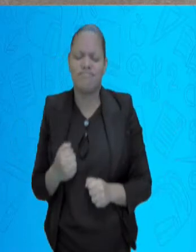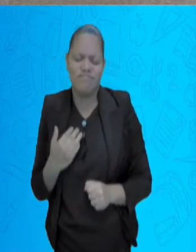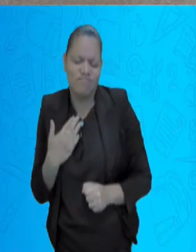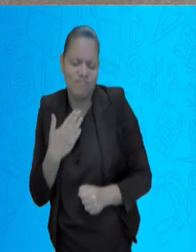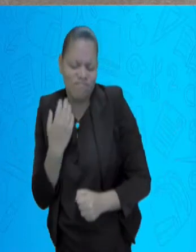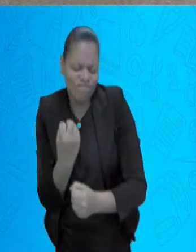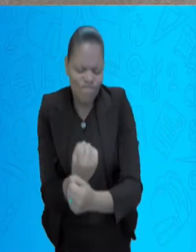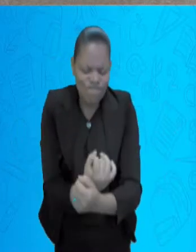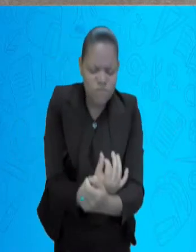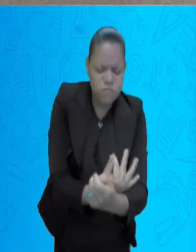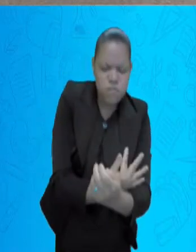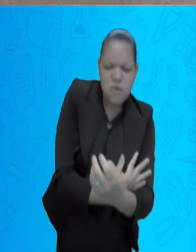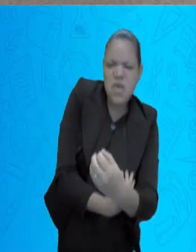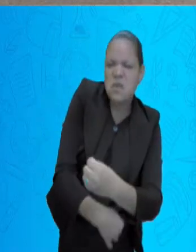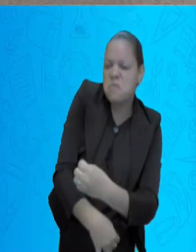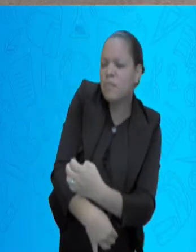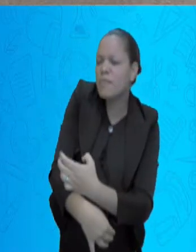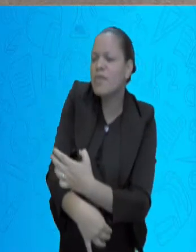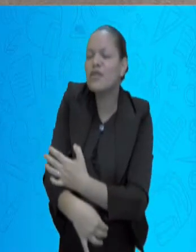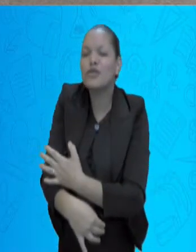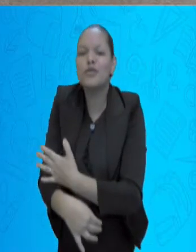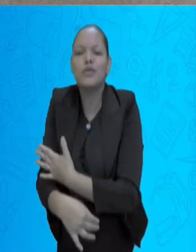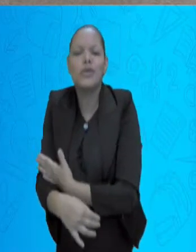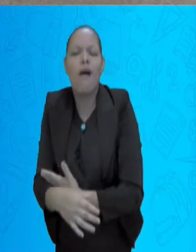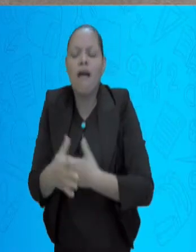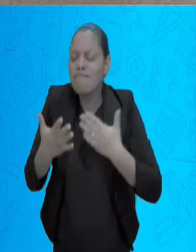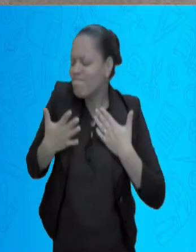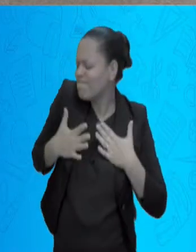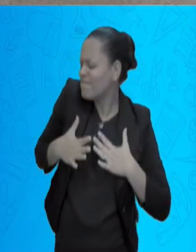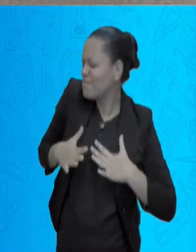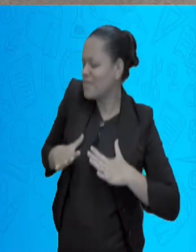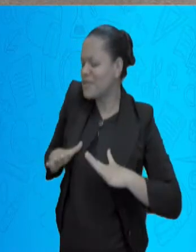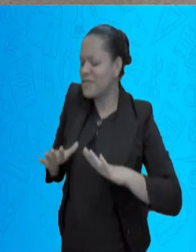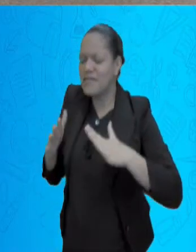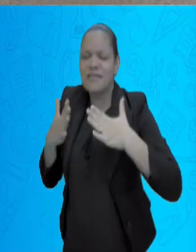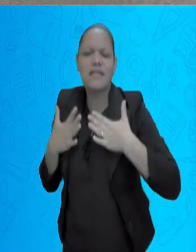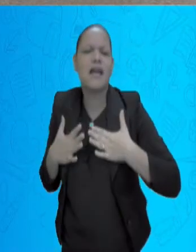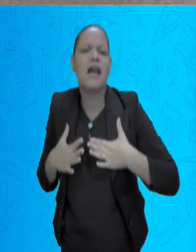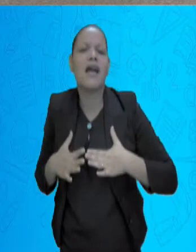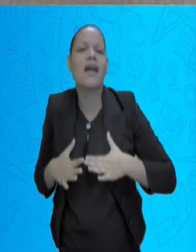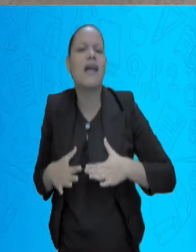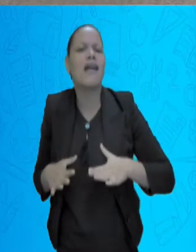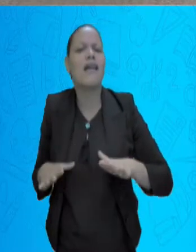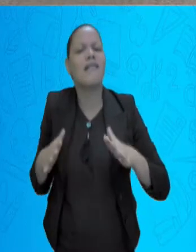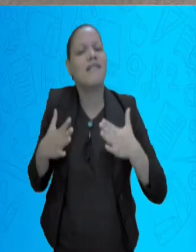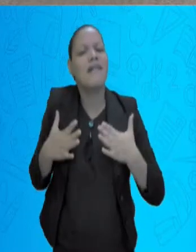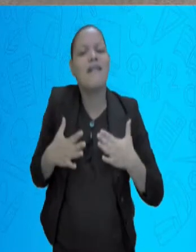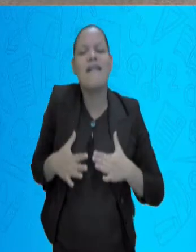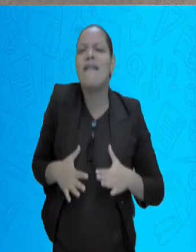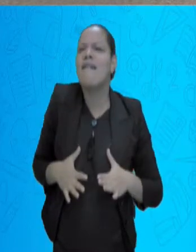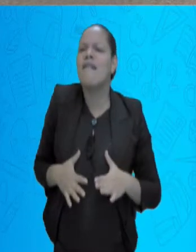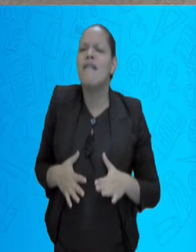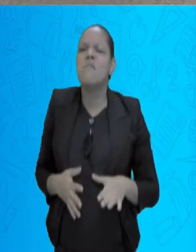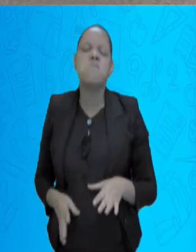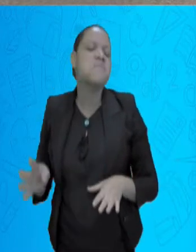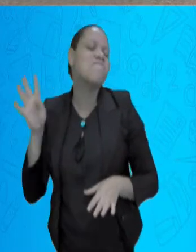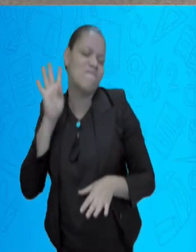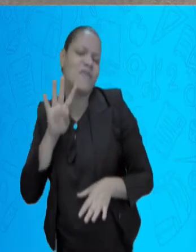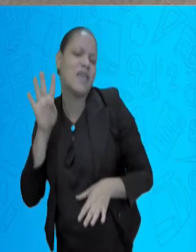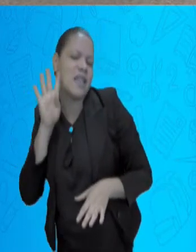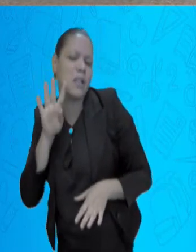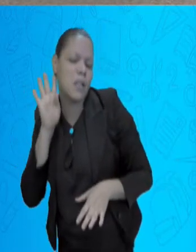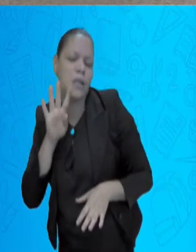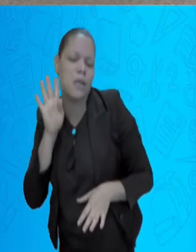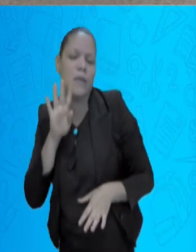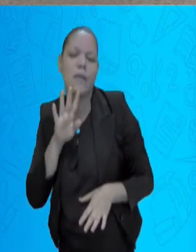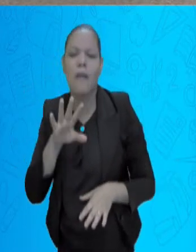emoções, te acalma, e é muito prazeroso a gente aprender a